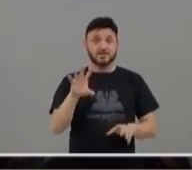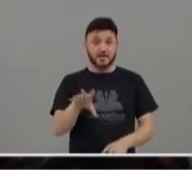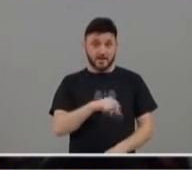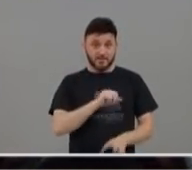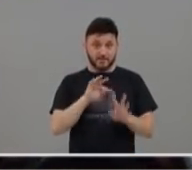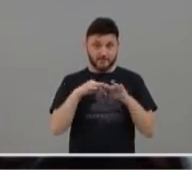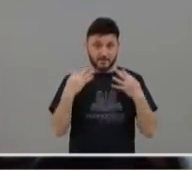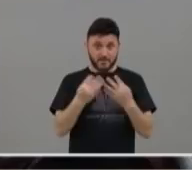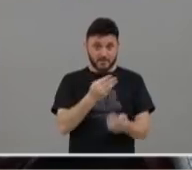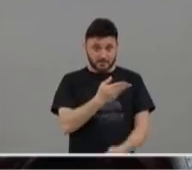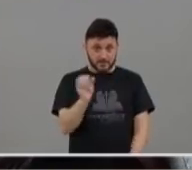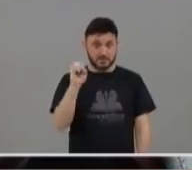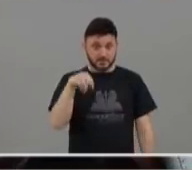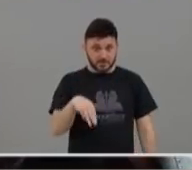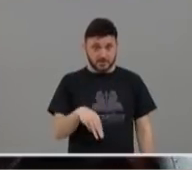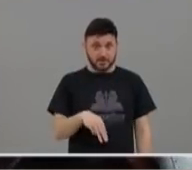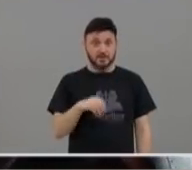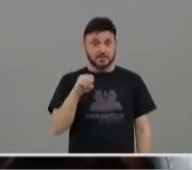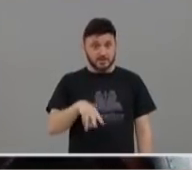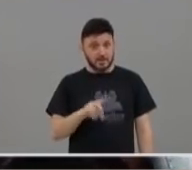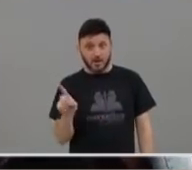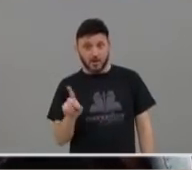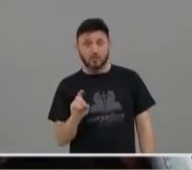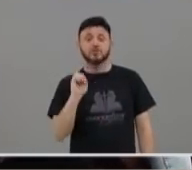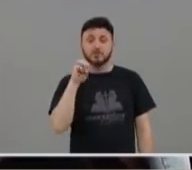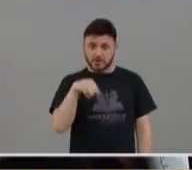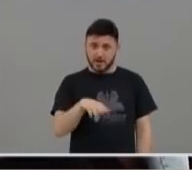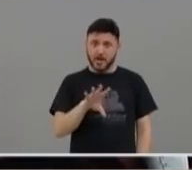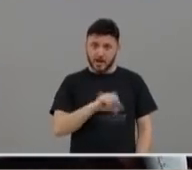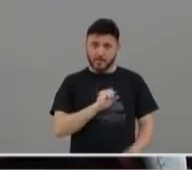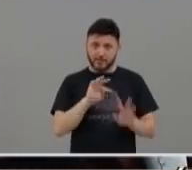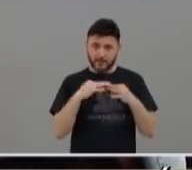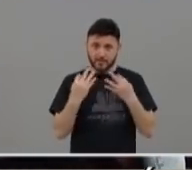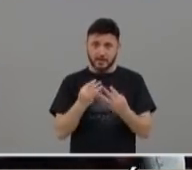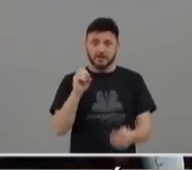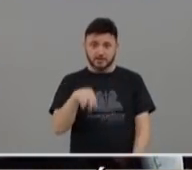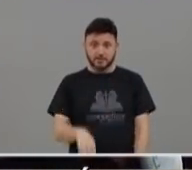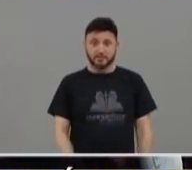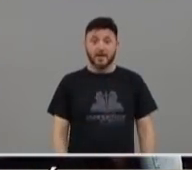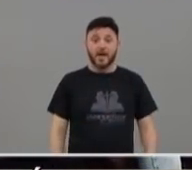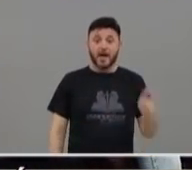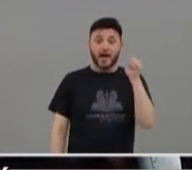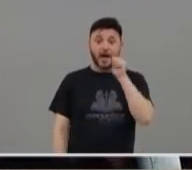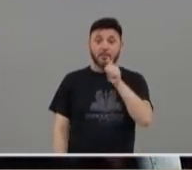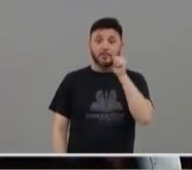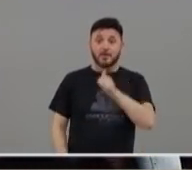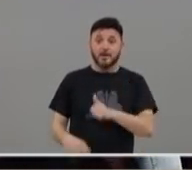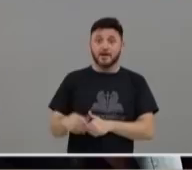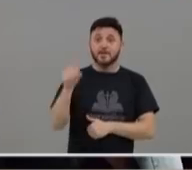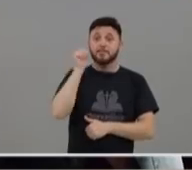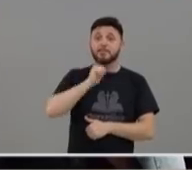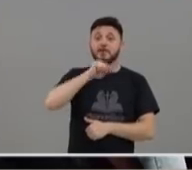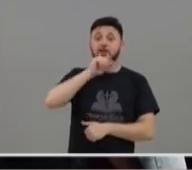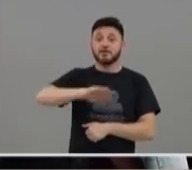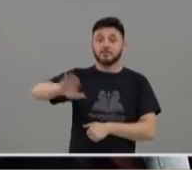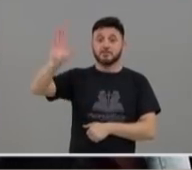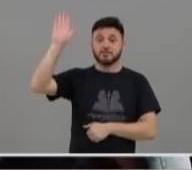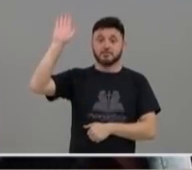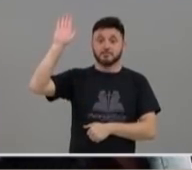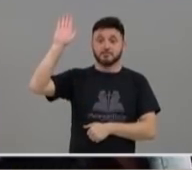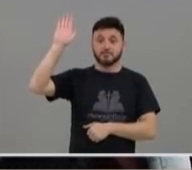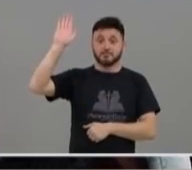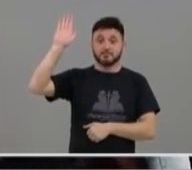não? Sim. Amam, sim ou não? Sim. As mulheres que estão aqui, que são mães, levantem a mão para mim, por